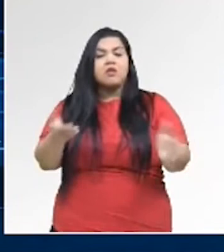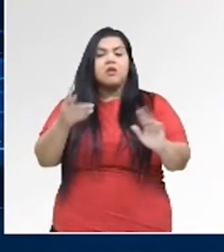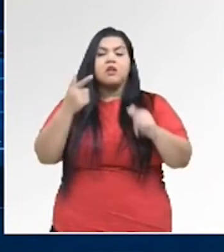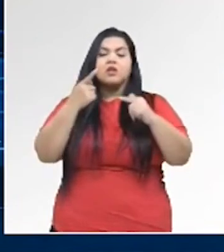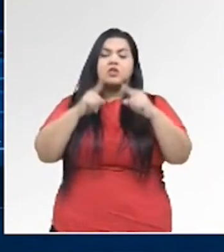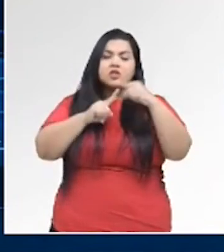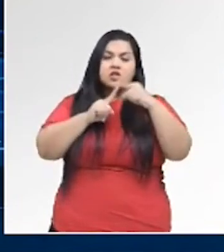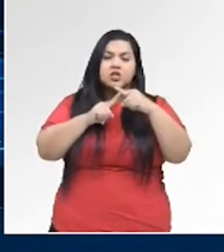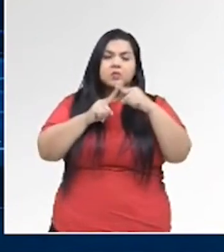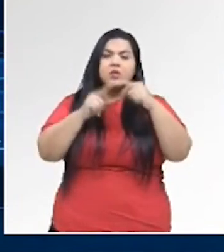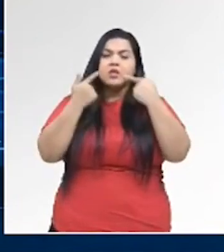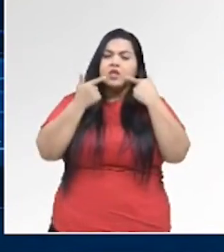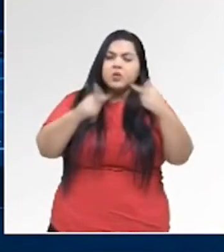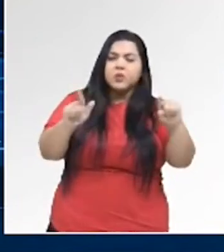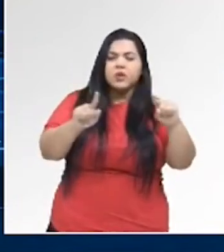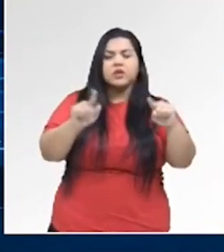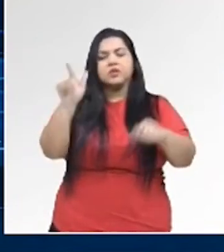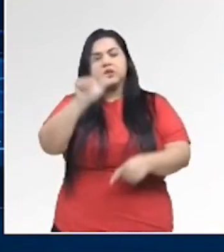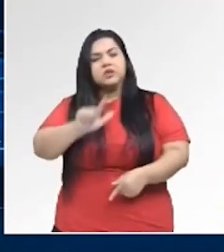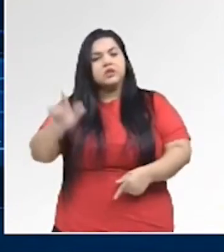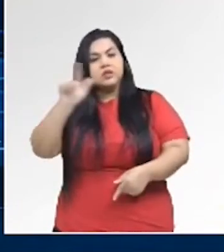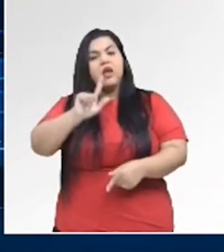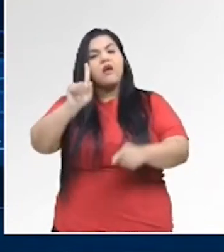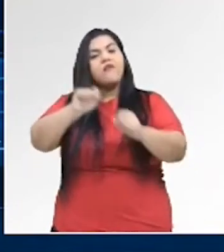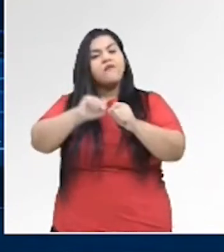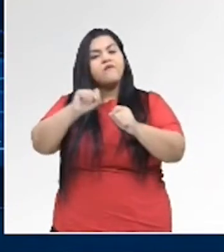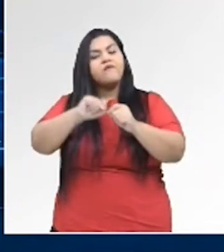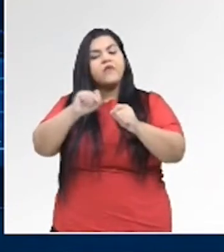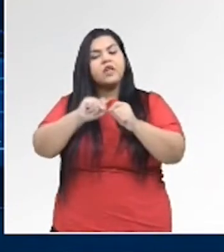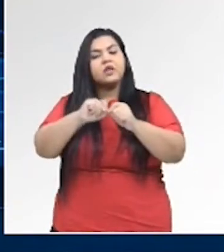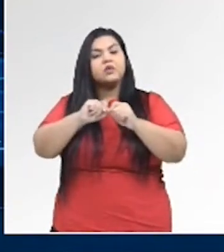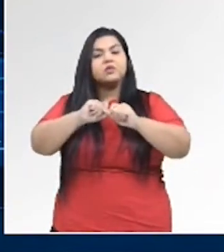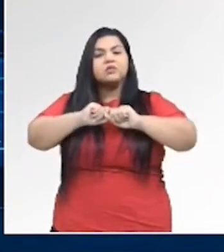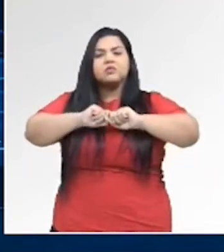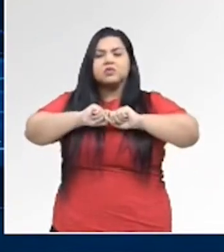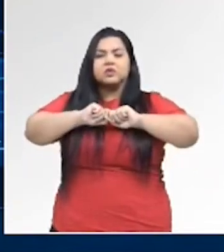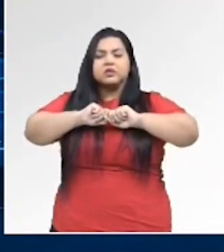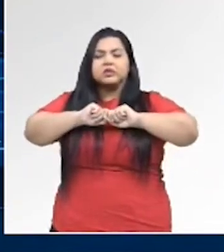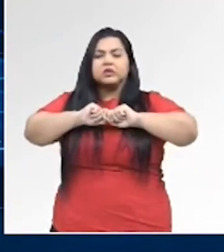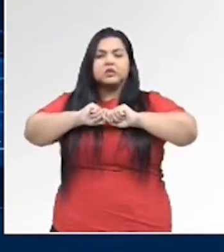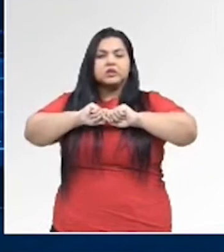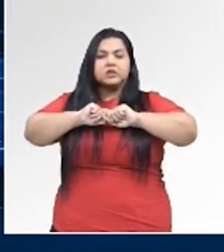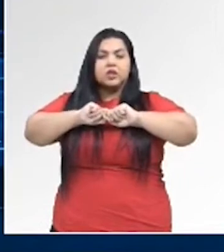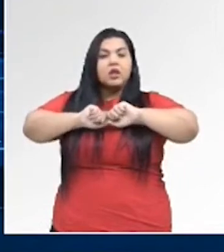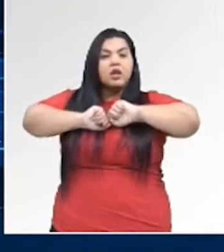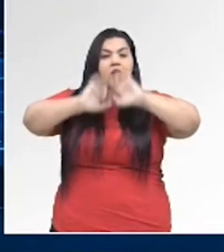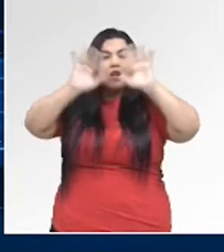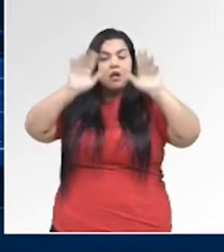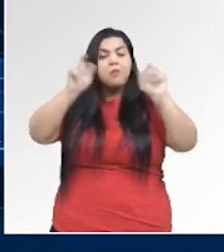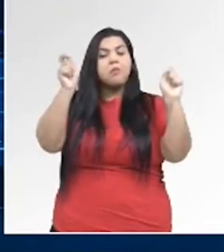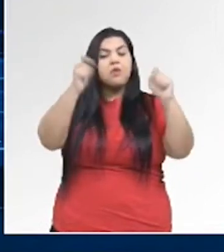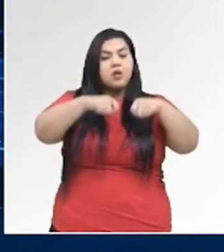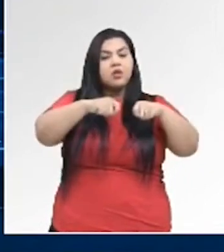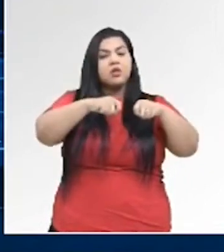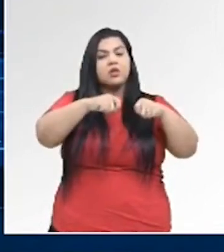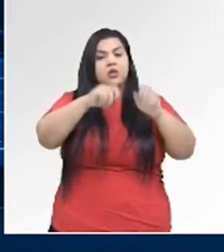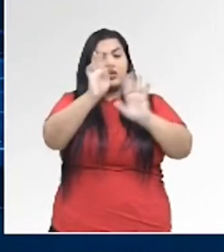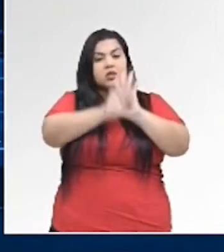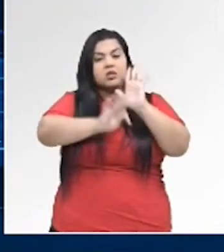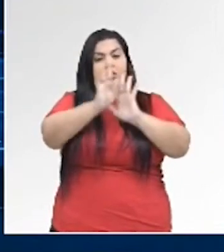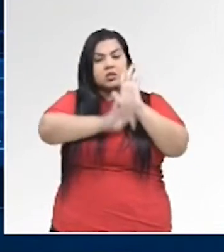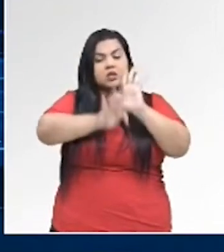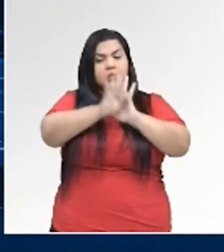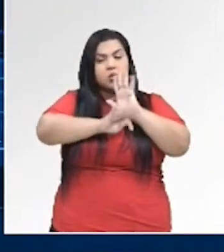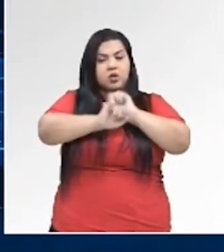literária é produzido em um tom claro, tá? Os textos possuem